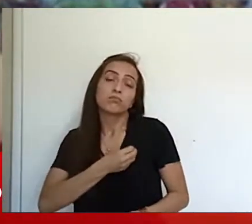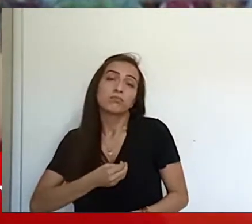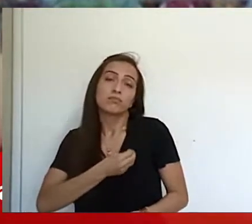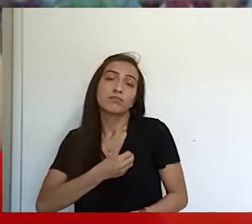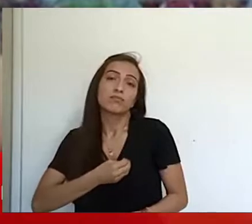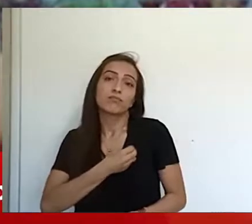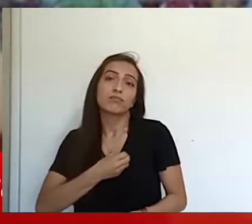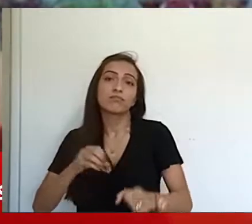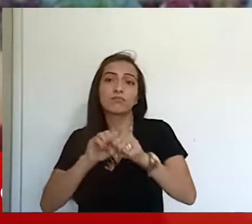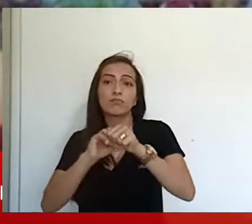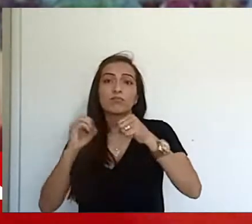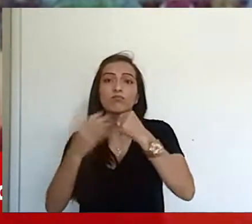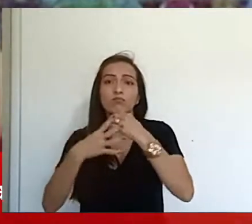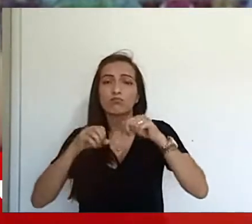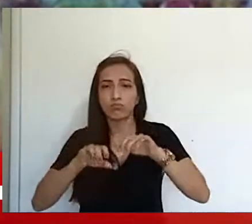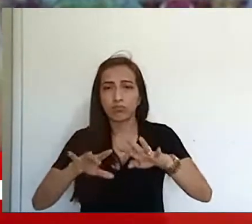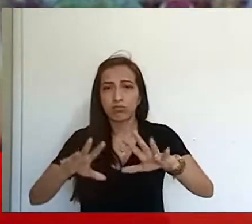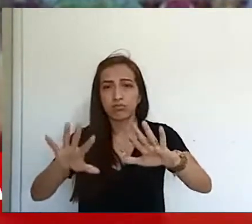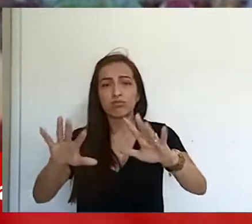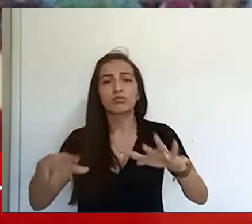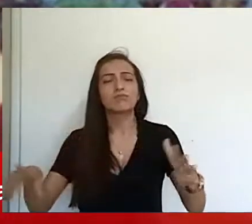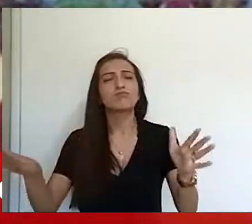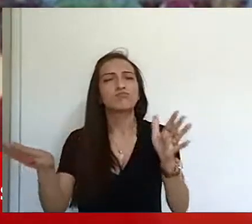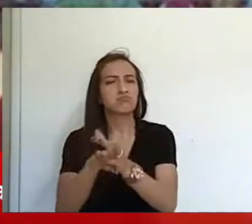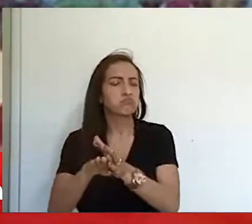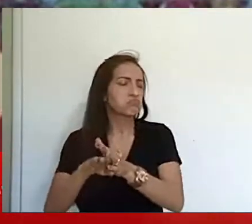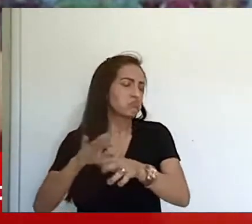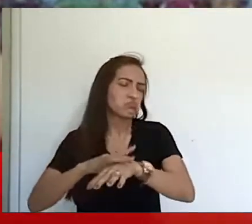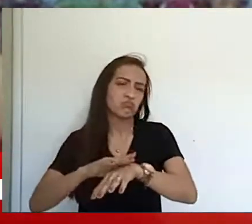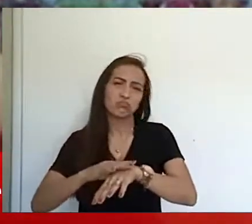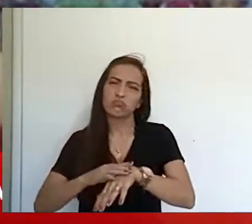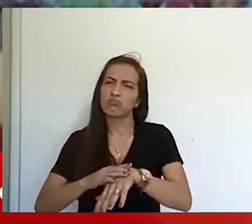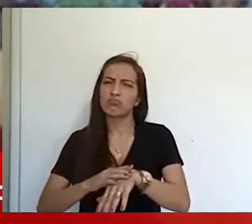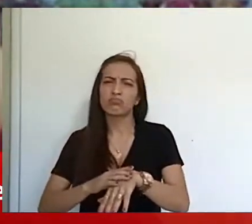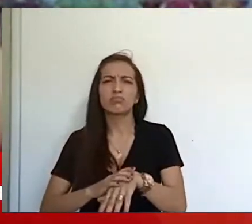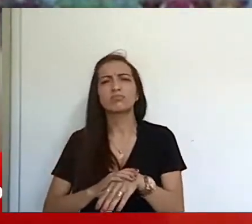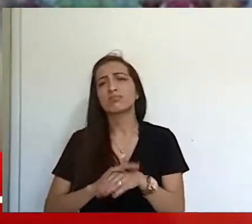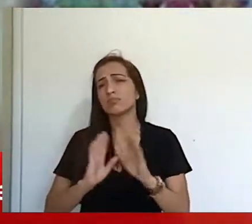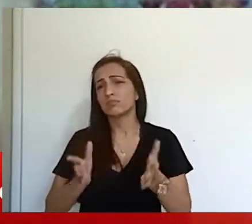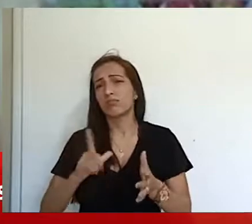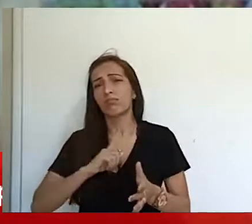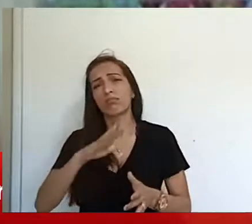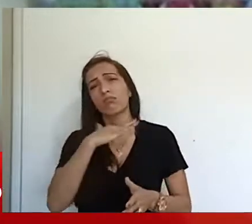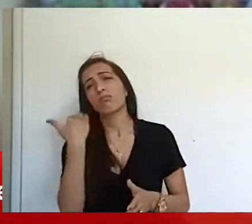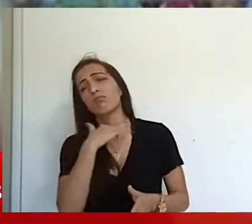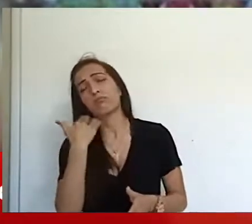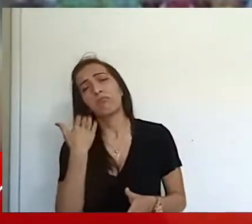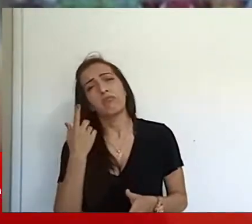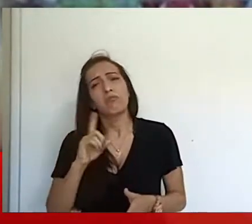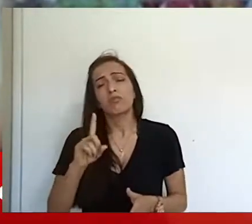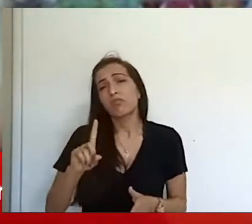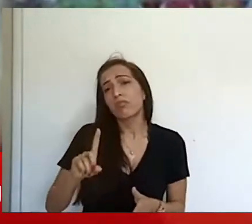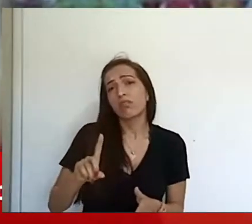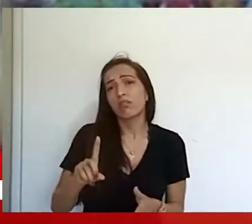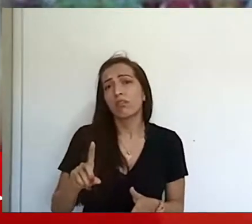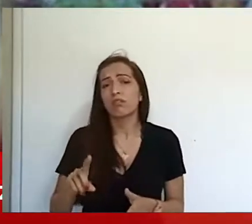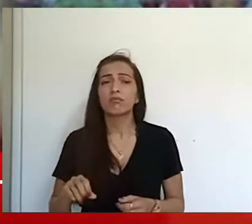chegou lá, se não chegou, se tem infectado, se tem morte, se tem, enfim. Essa é uma coisa, e nós aqui na